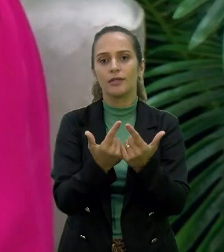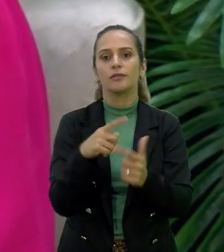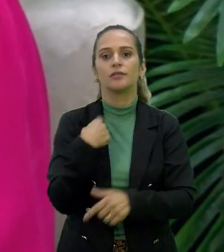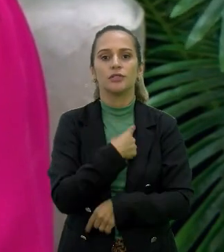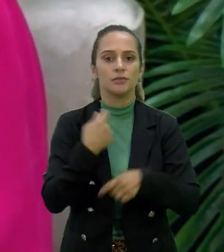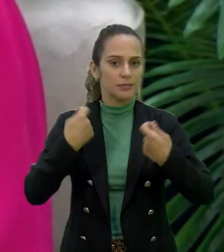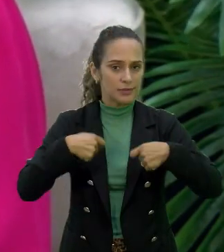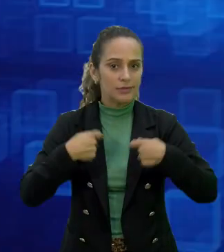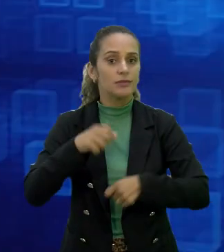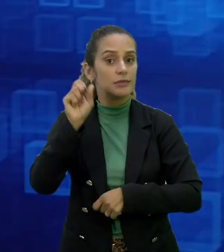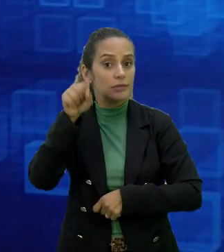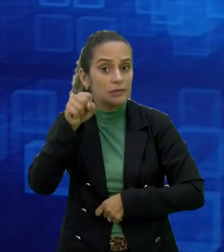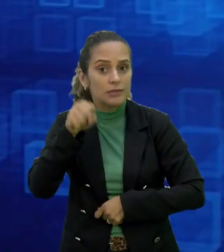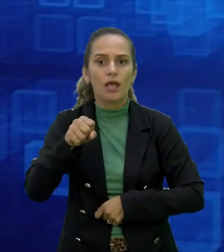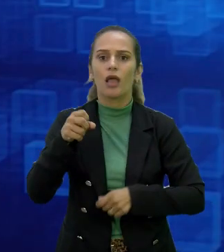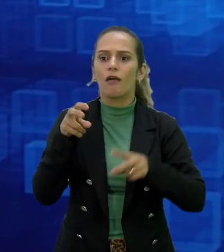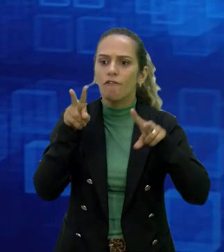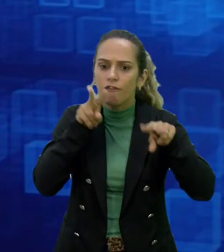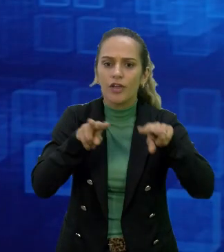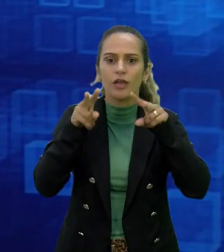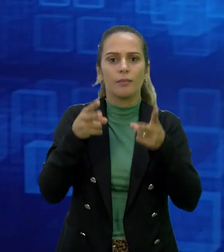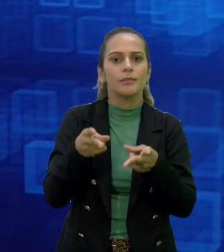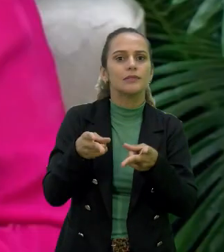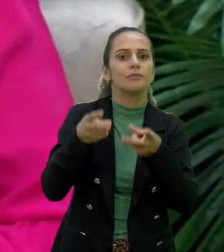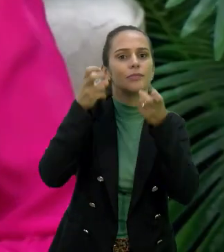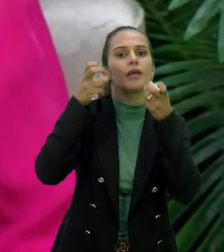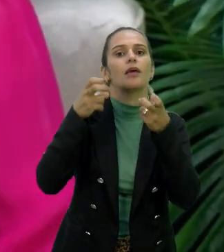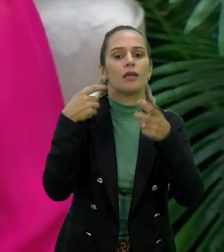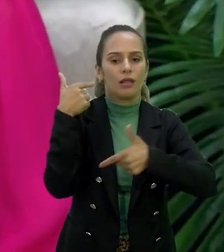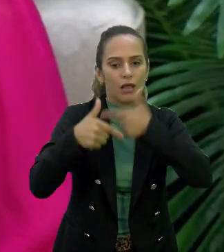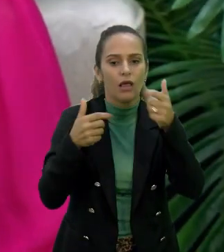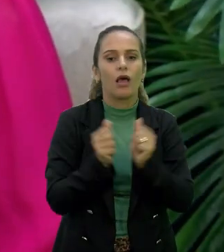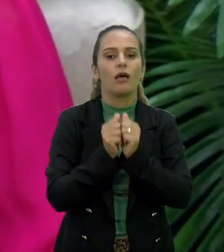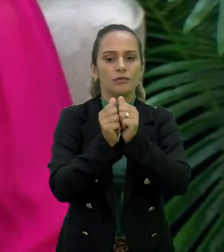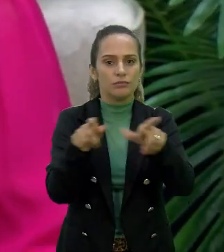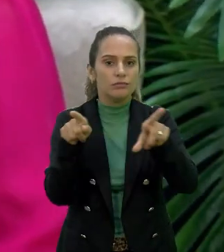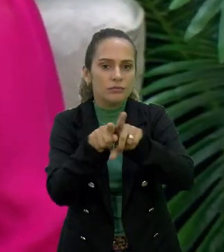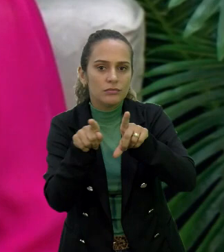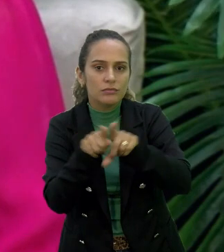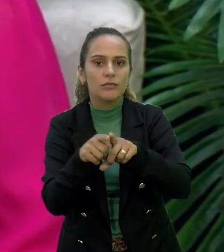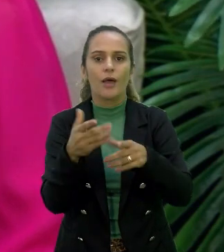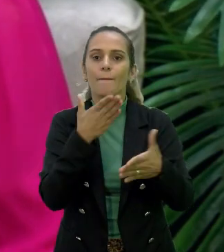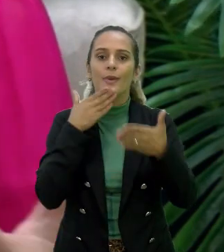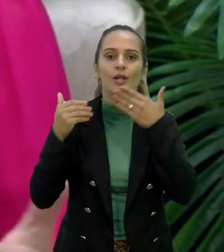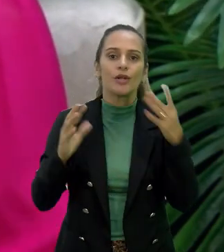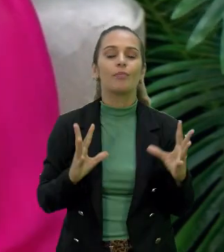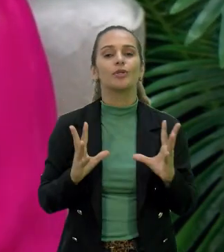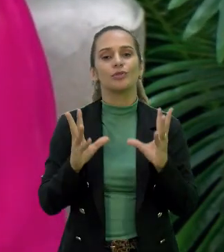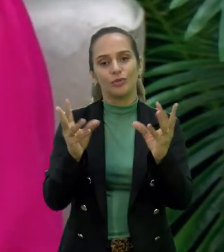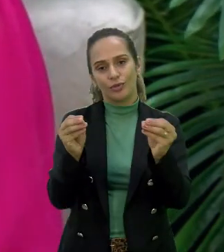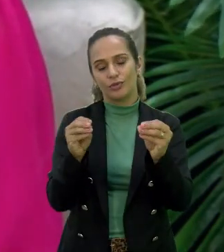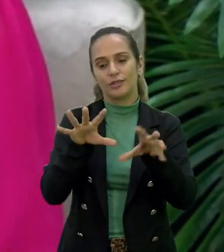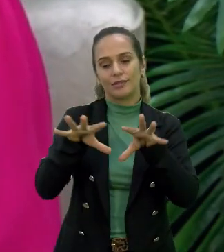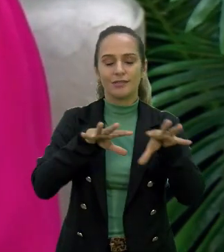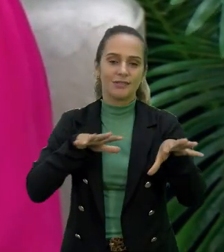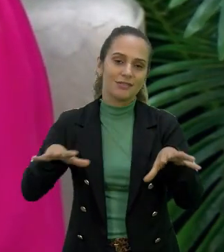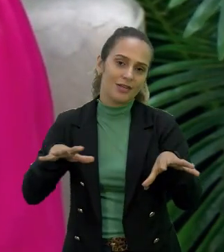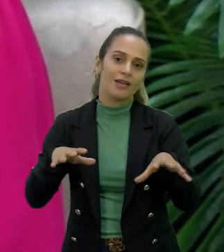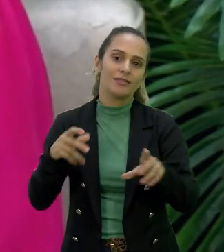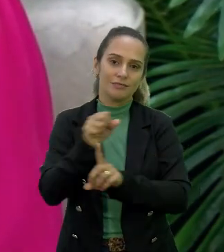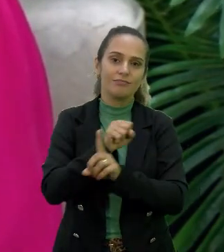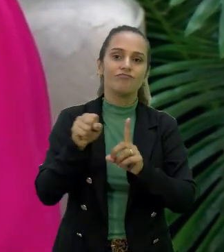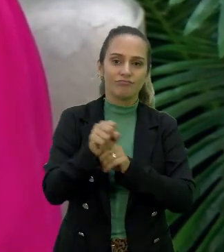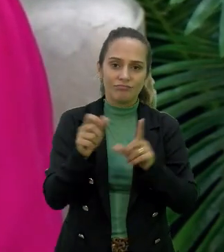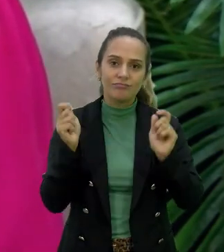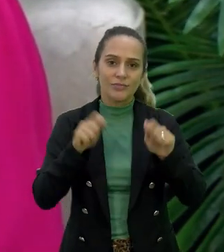de leis Então a gente tem que ouvir e trabalhar junto numa melhoria para todas as segmentos da sociedade só